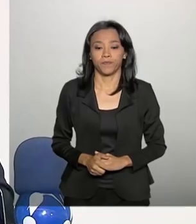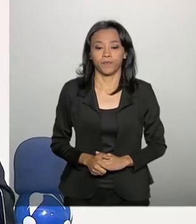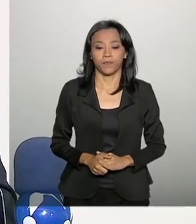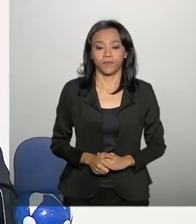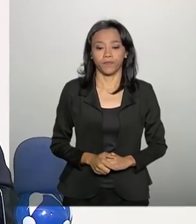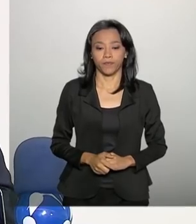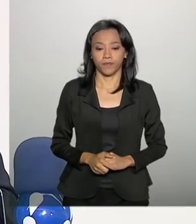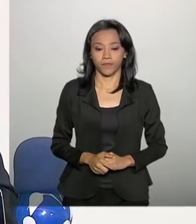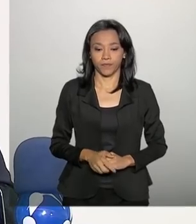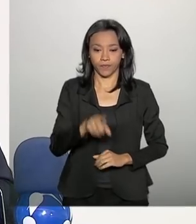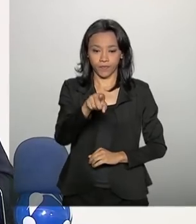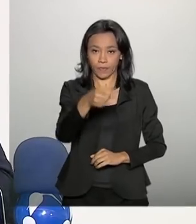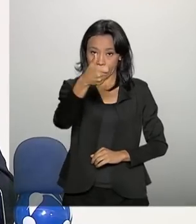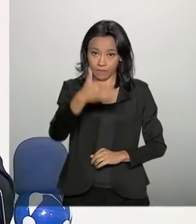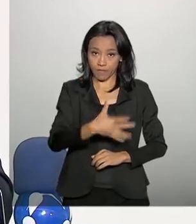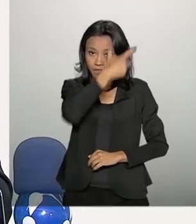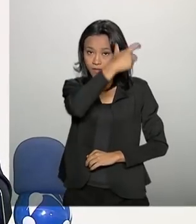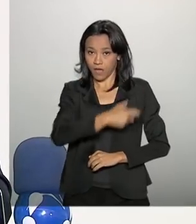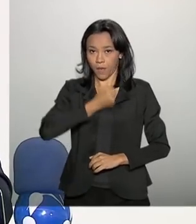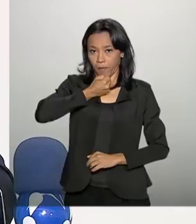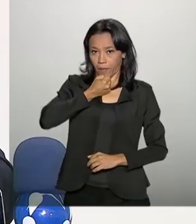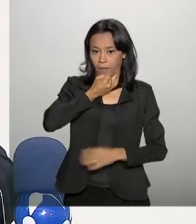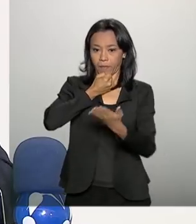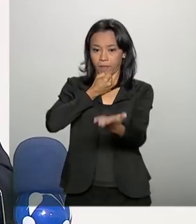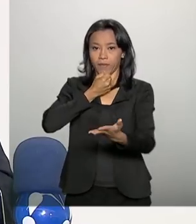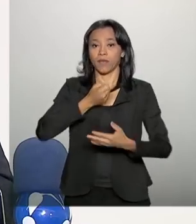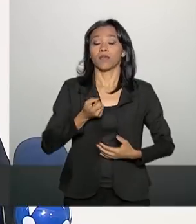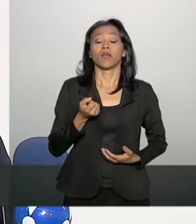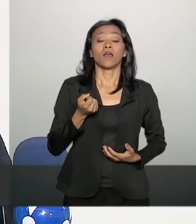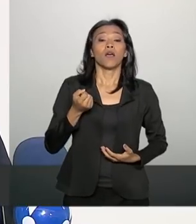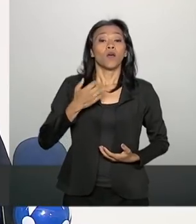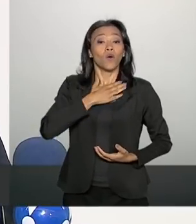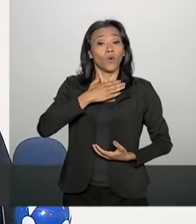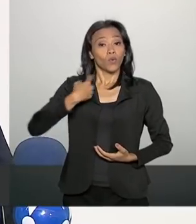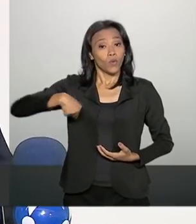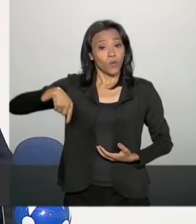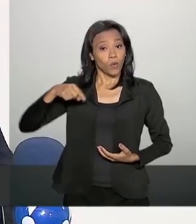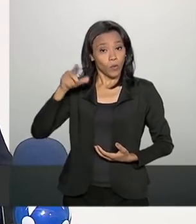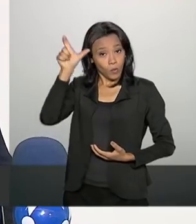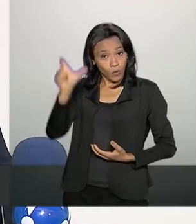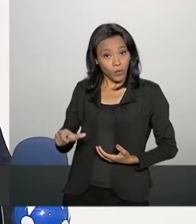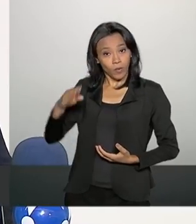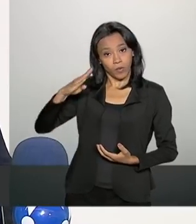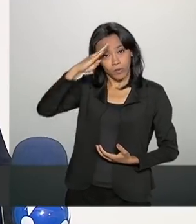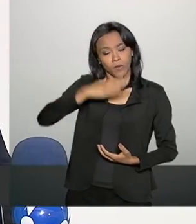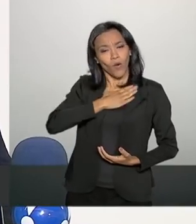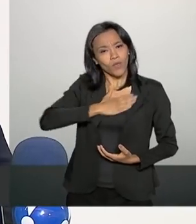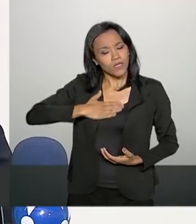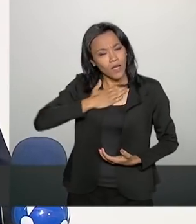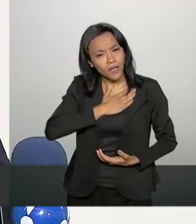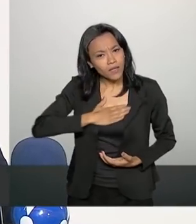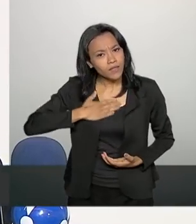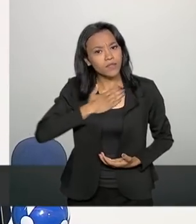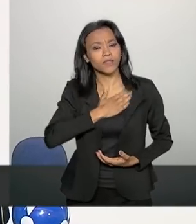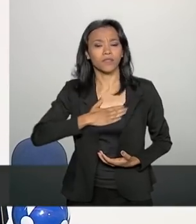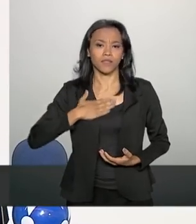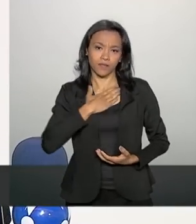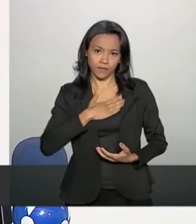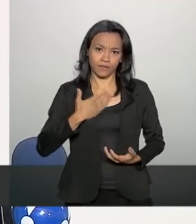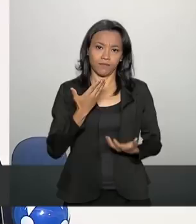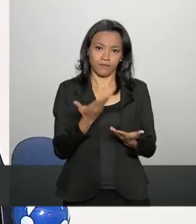segunda-feira o nosso Presidente já gostaria de iluminar algumas das suas percepções lá